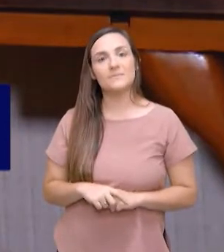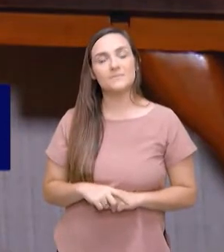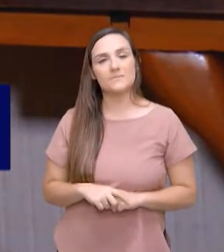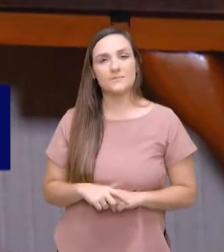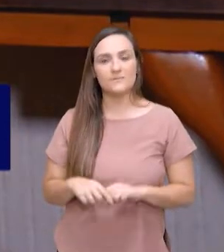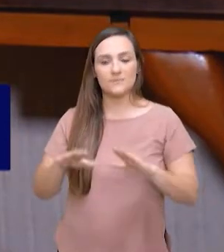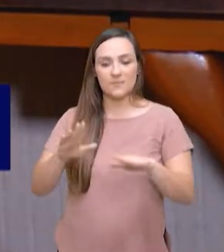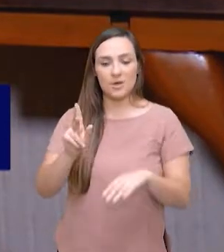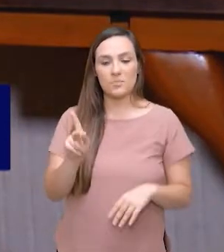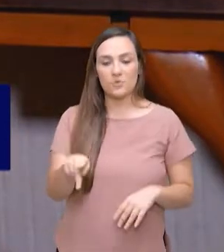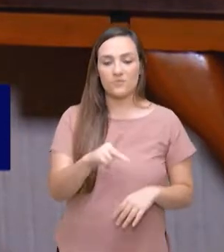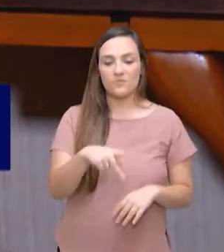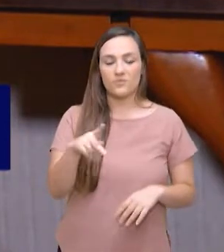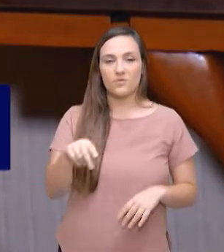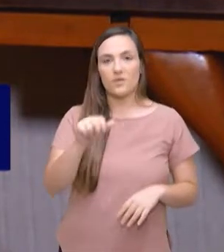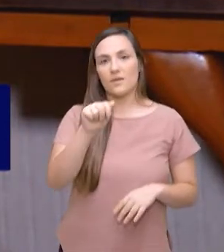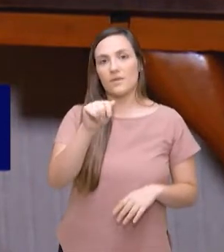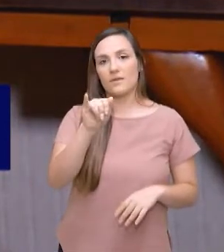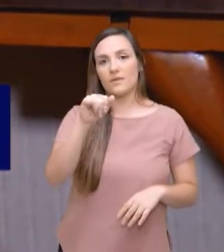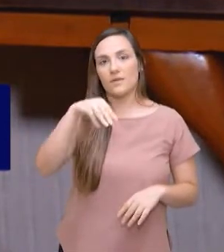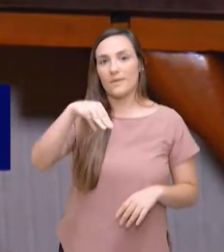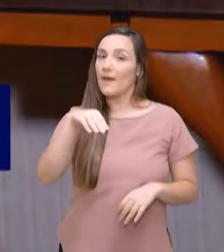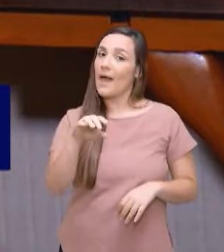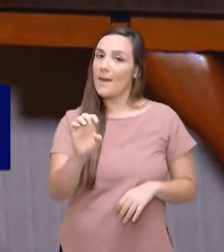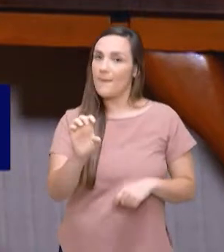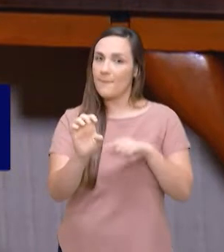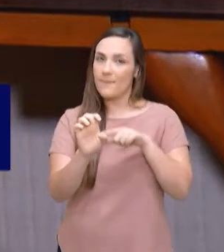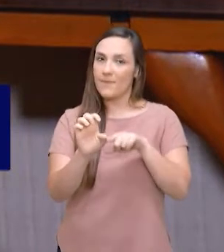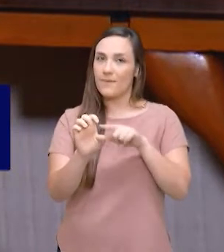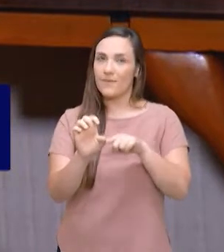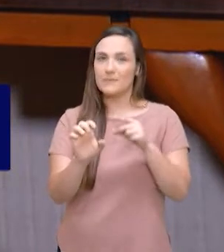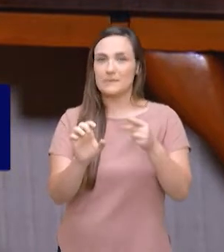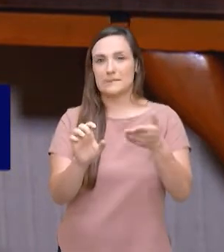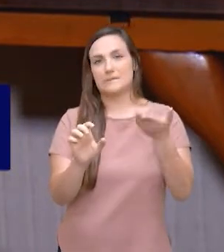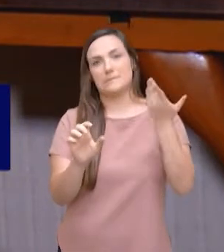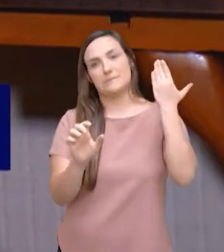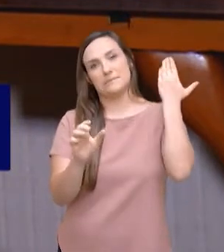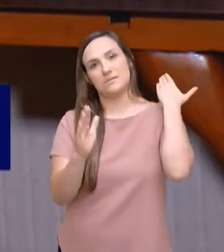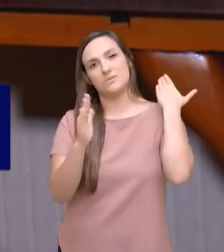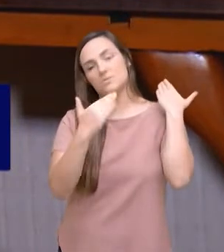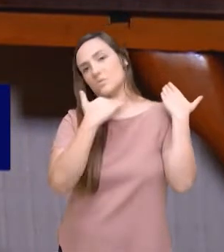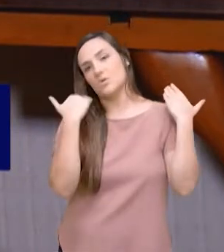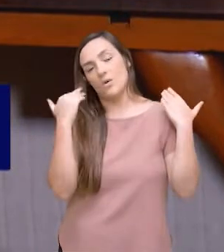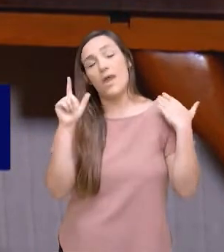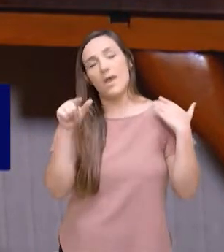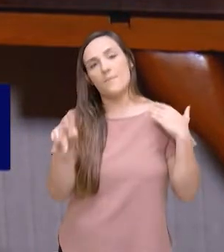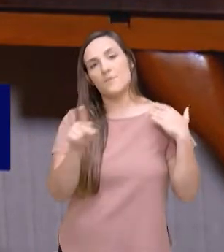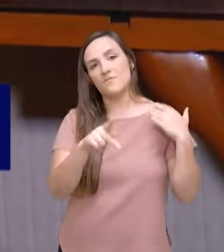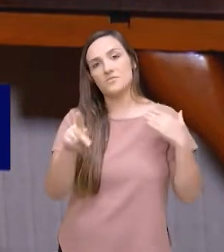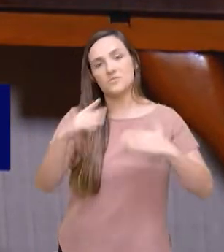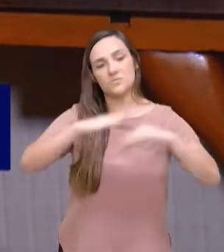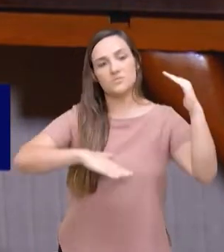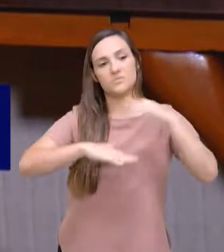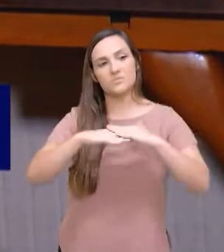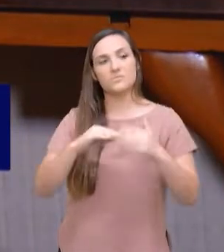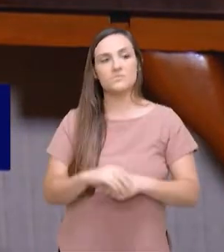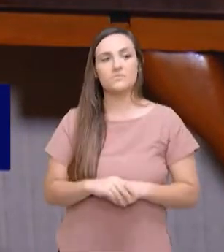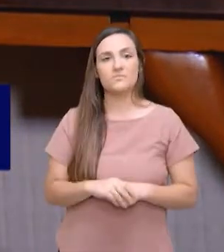A professora Aide Camargo César, veneranda e falecida professora, uma